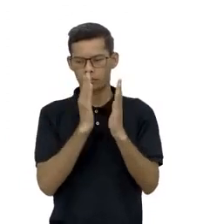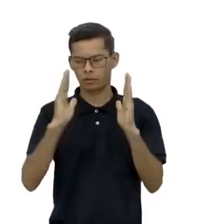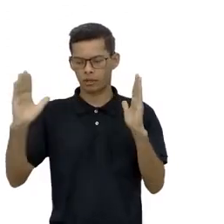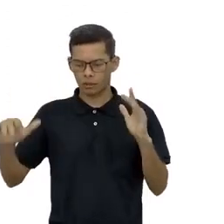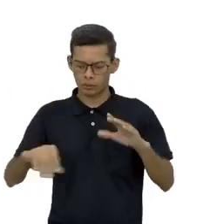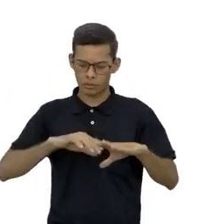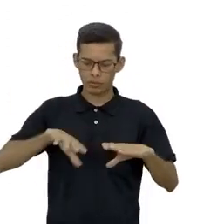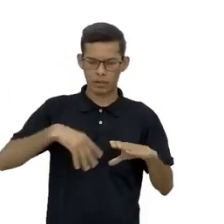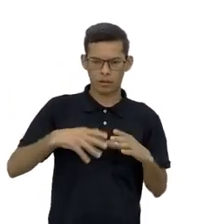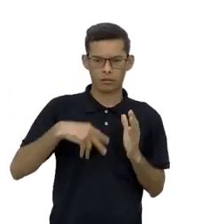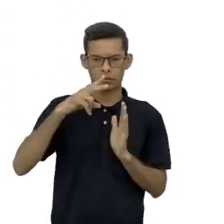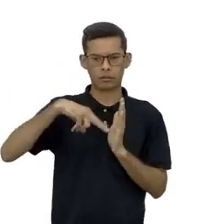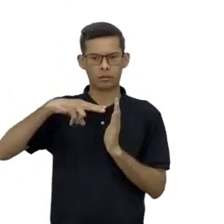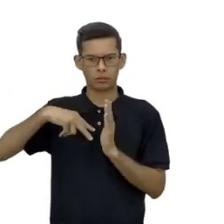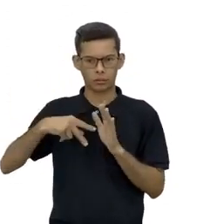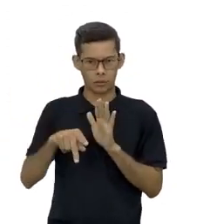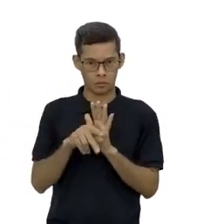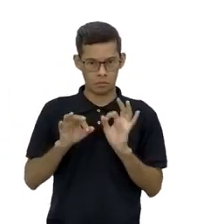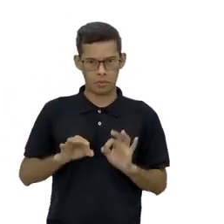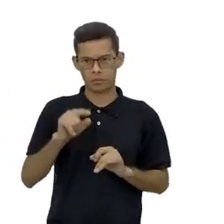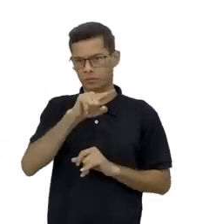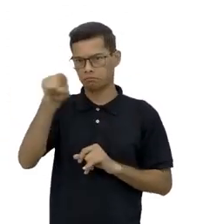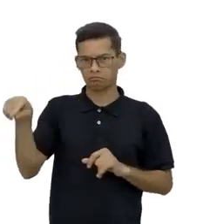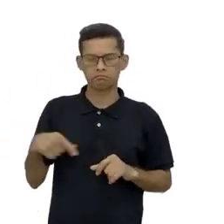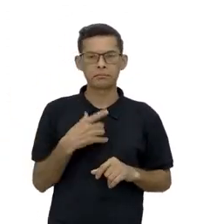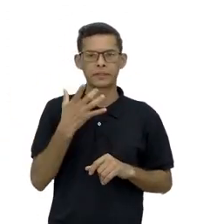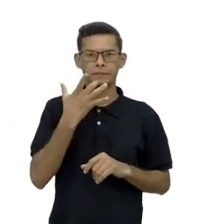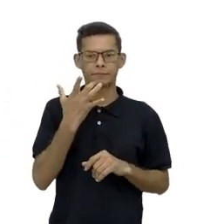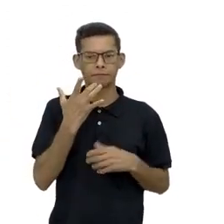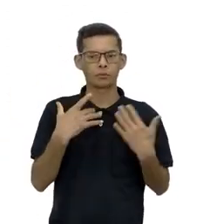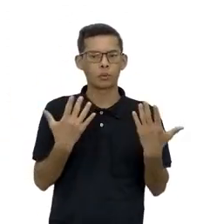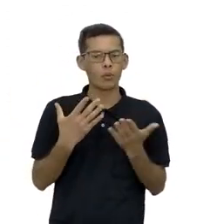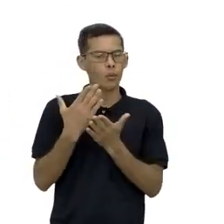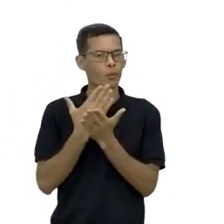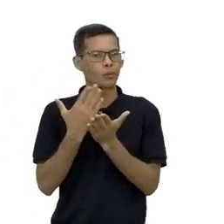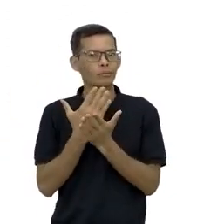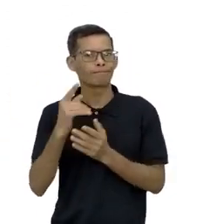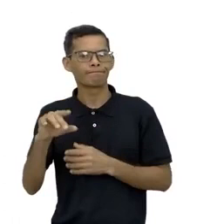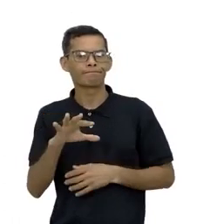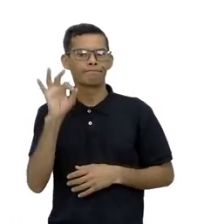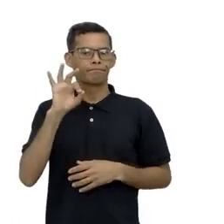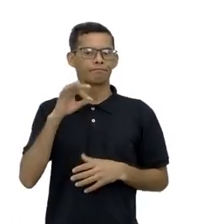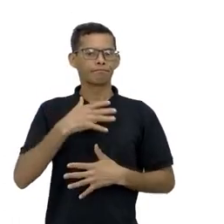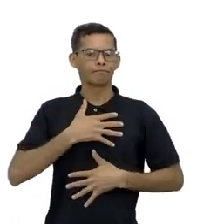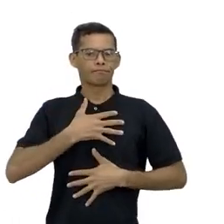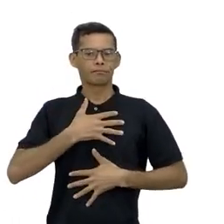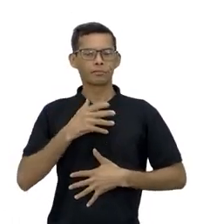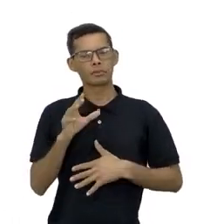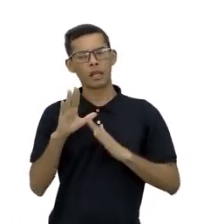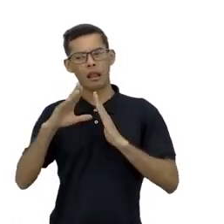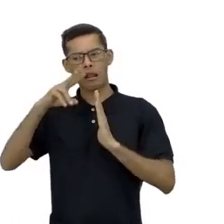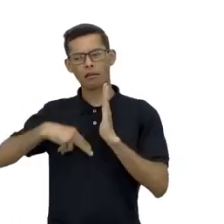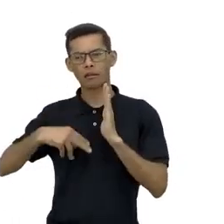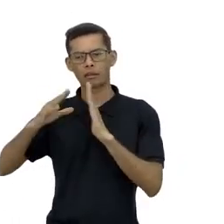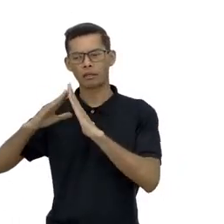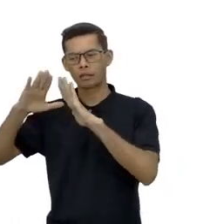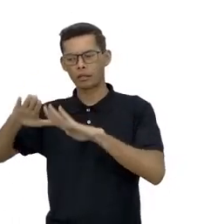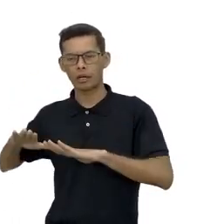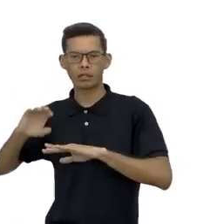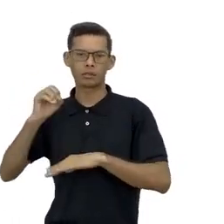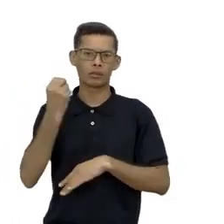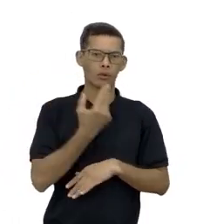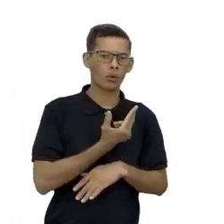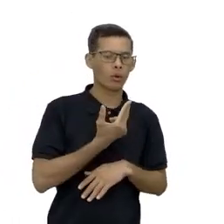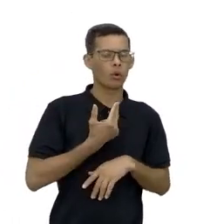um livro, né, da sua preferência, do seu agrado, para que ele leia ou em casa ou em momentos